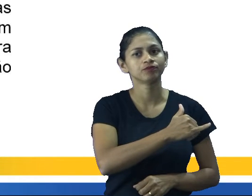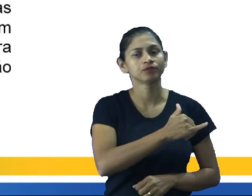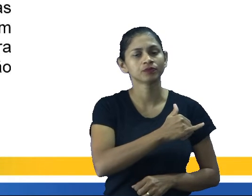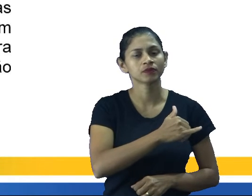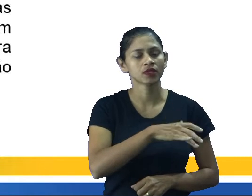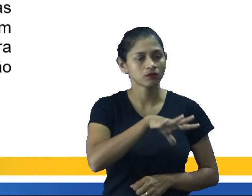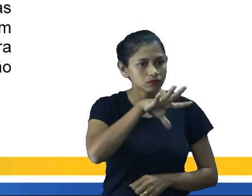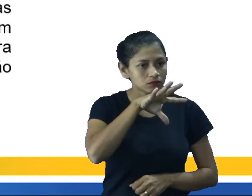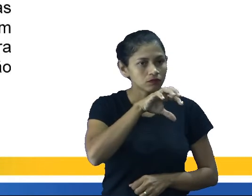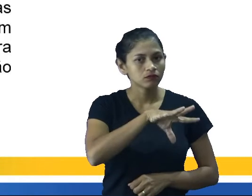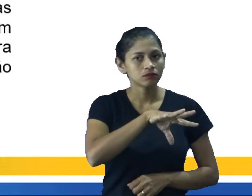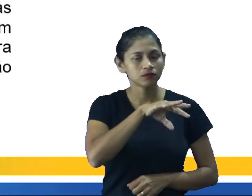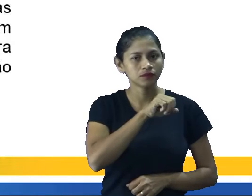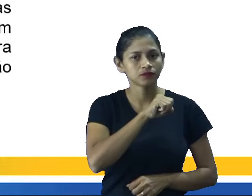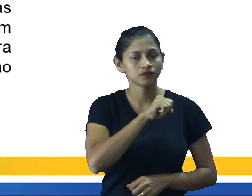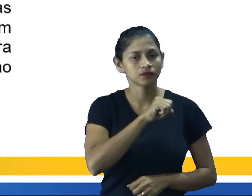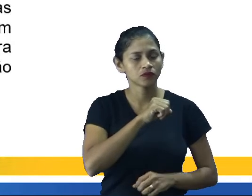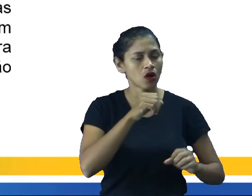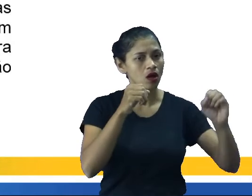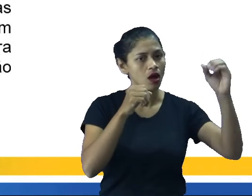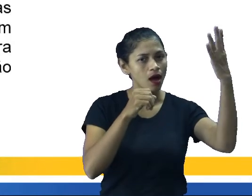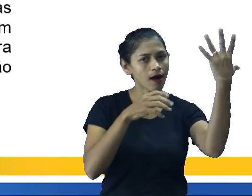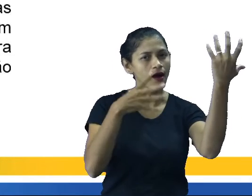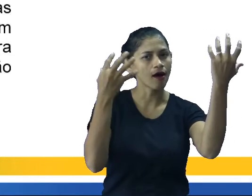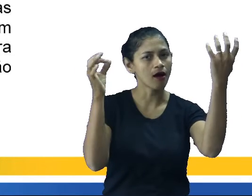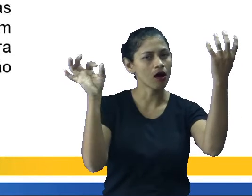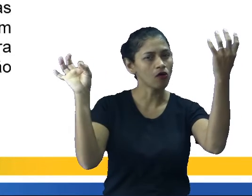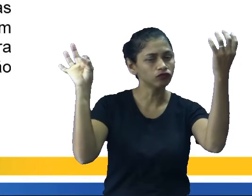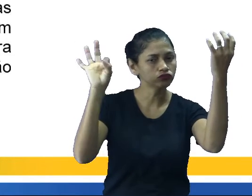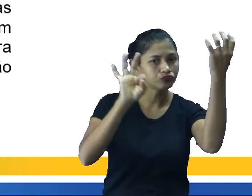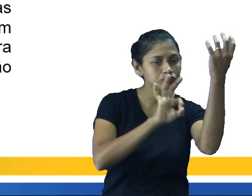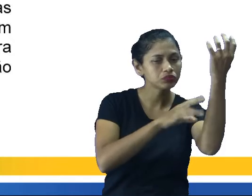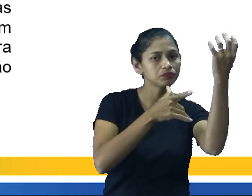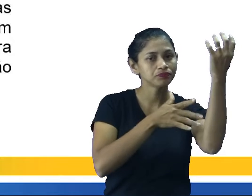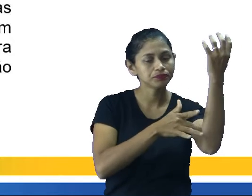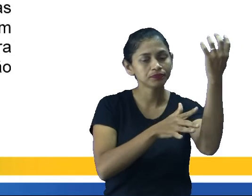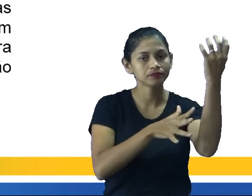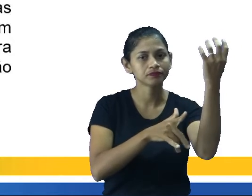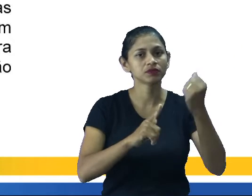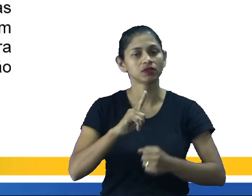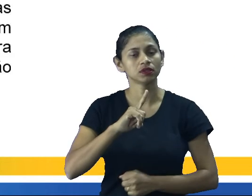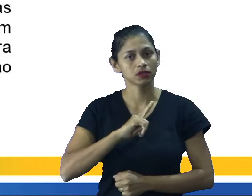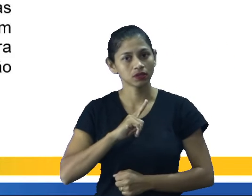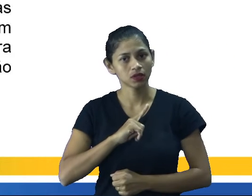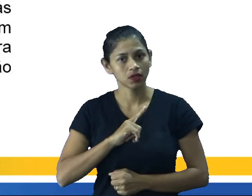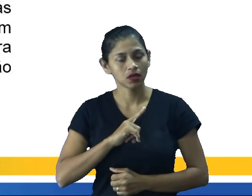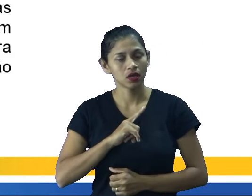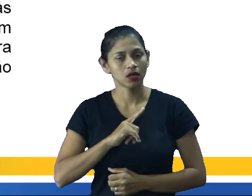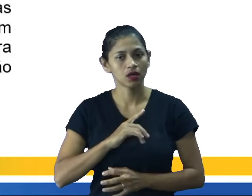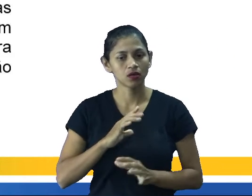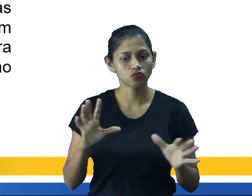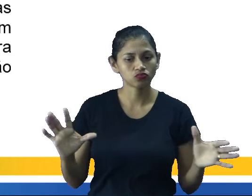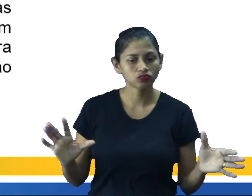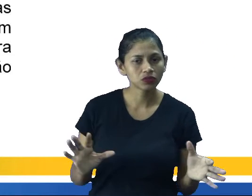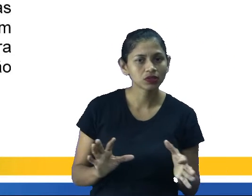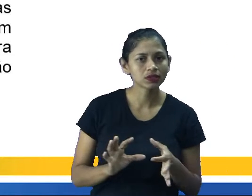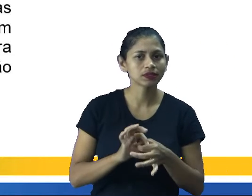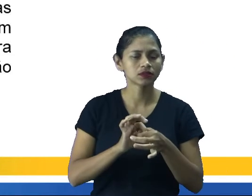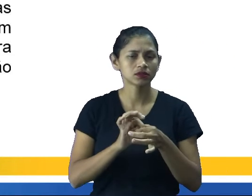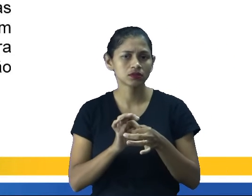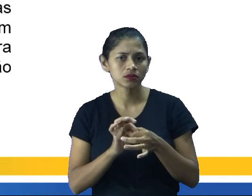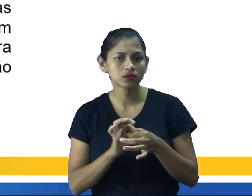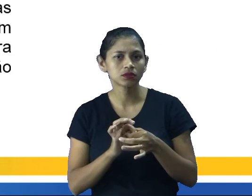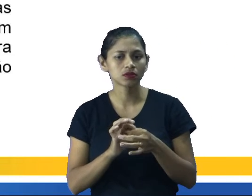respiração e a fotossíntese. Então existe aí um elo, né, de comunicação ou de igualdade entre essas células.